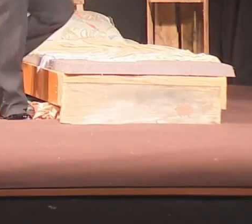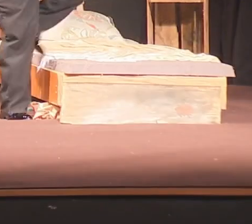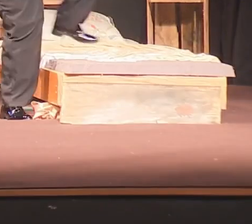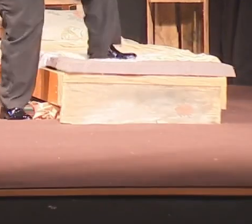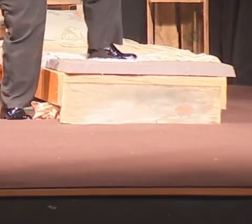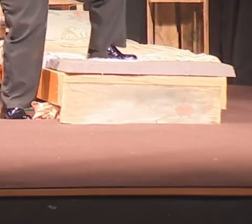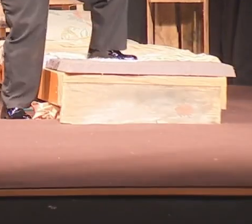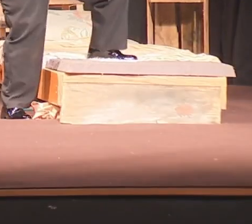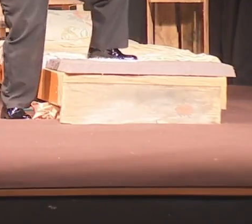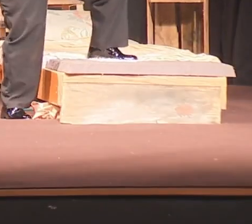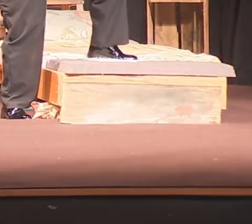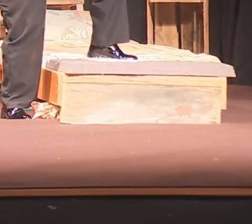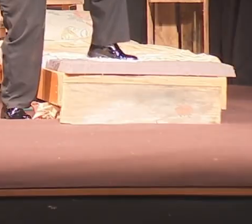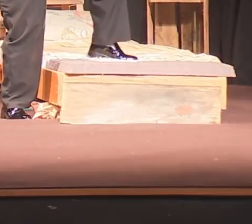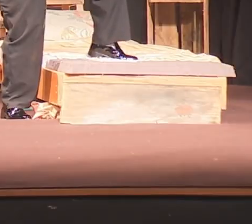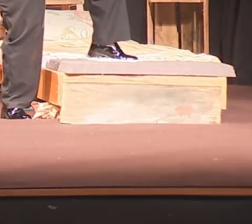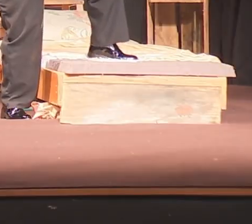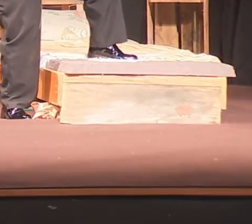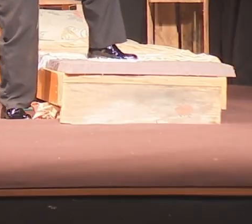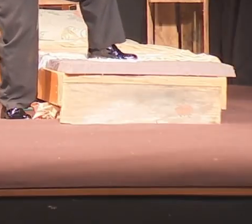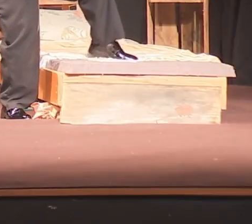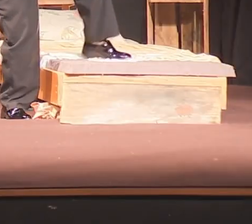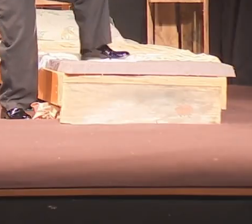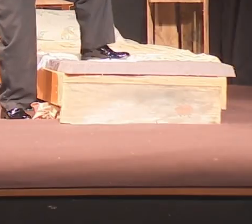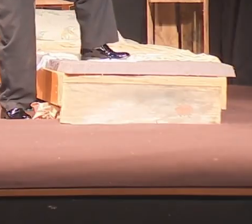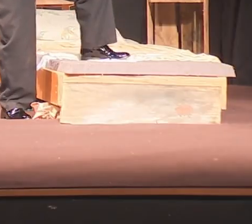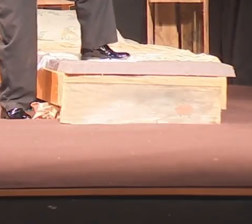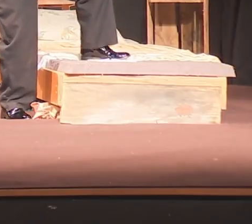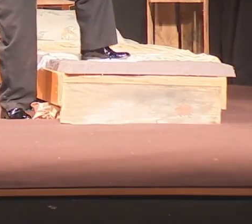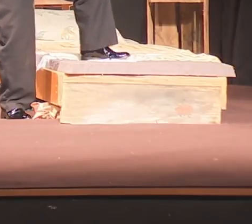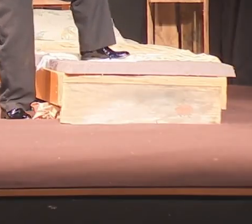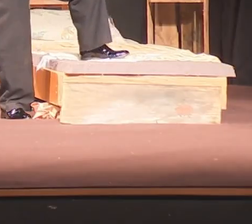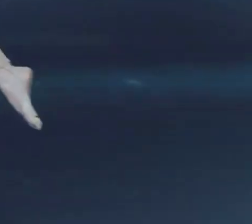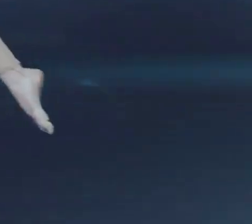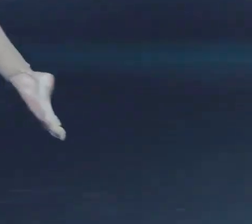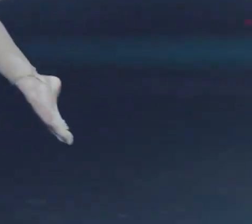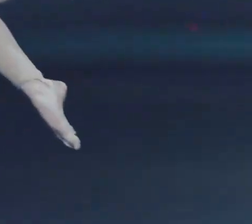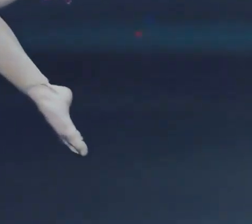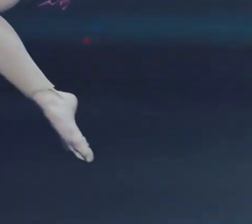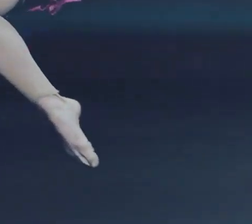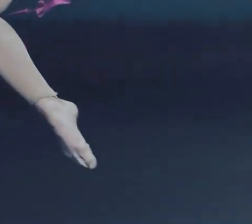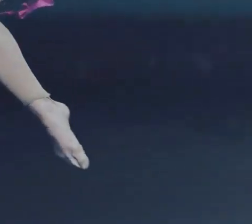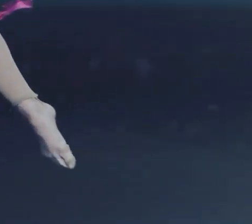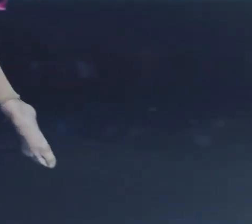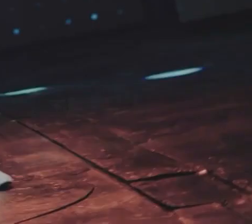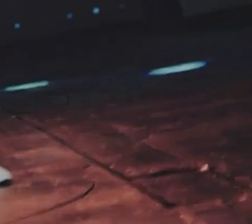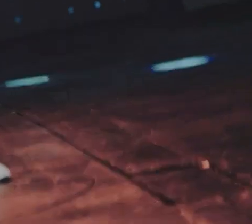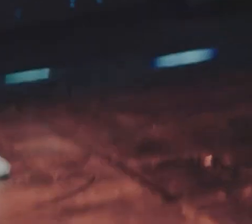modelando a artista ao seu